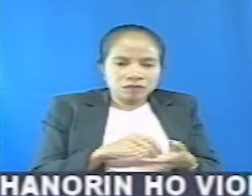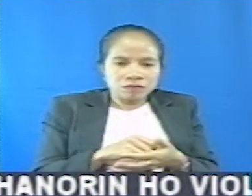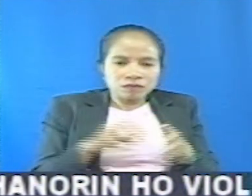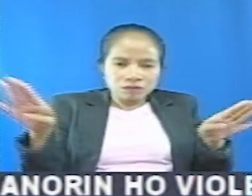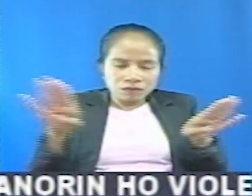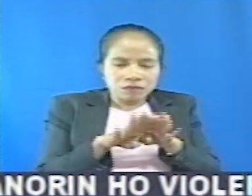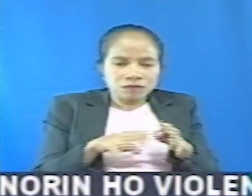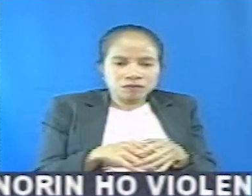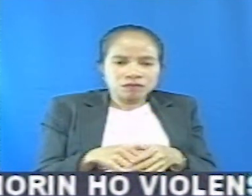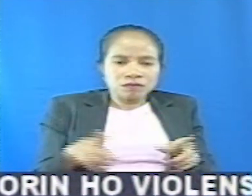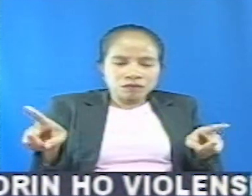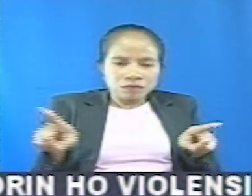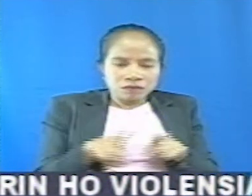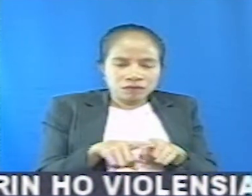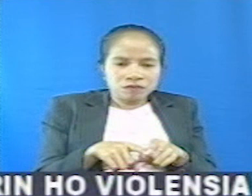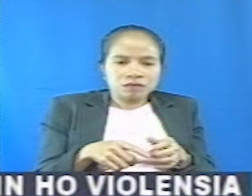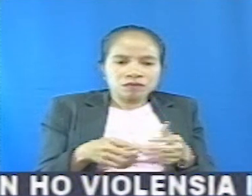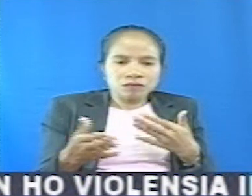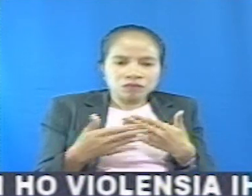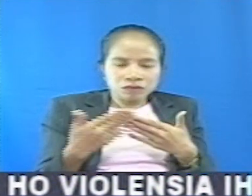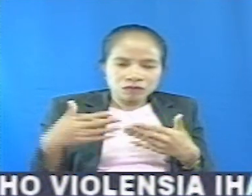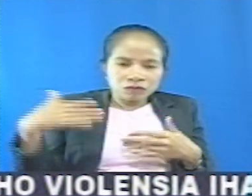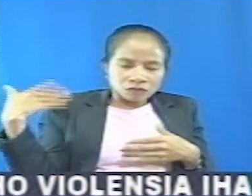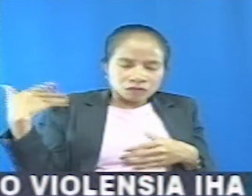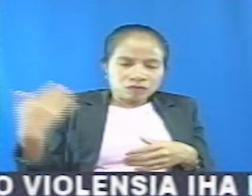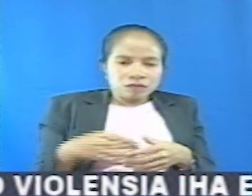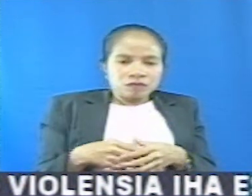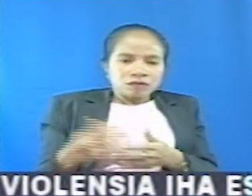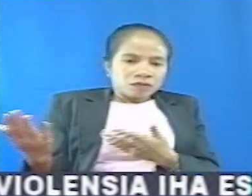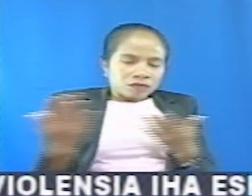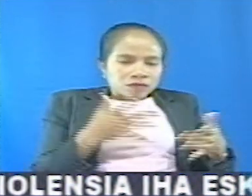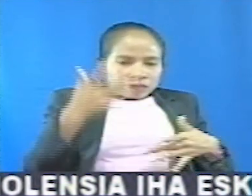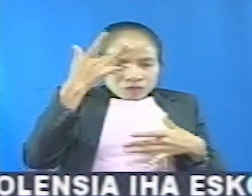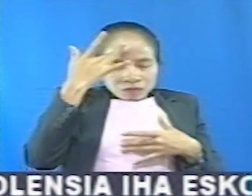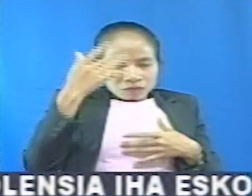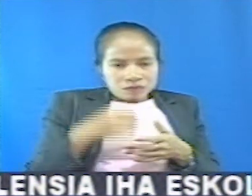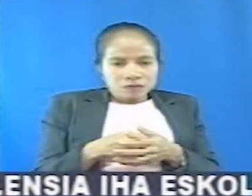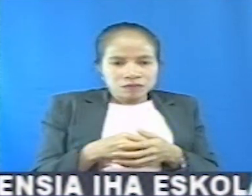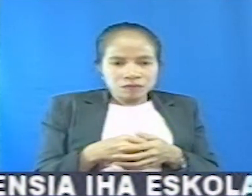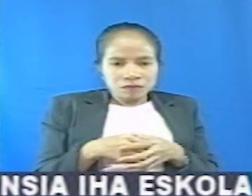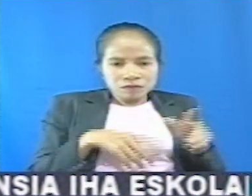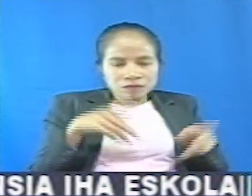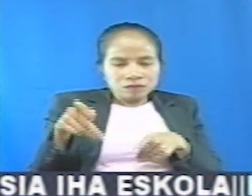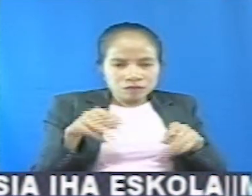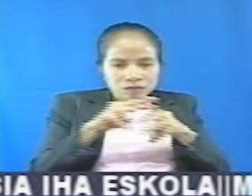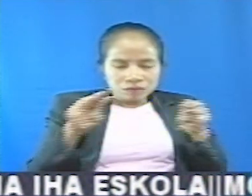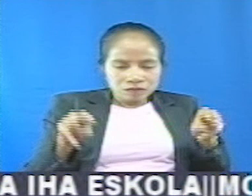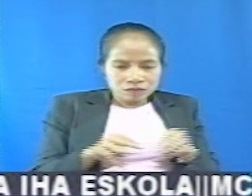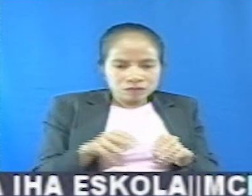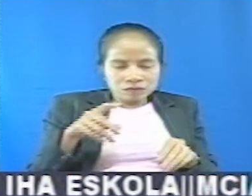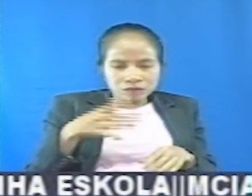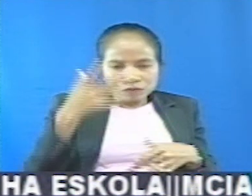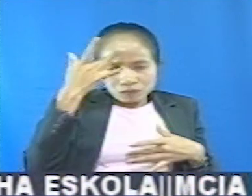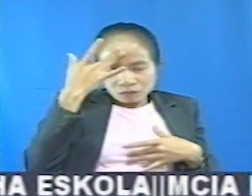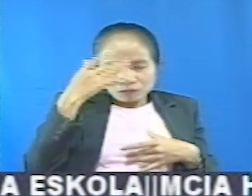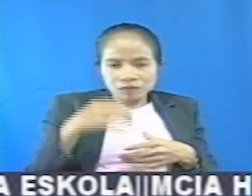ser jovem ser escola dili ne mak lori fal virus ne ba fale município sira. Ela é virus ne importado. Tamba ita nio desenvolve ita nio